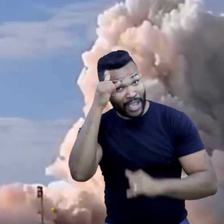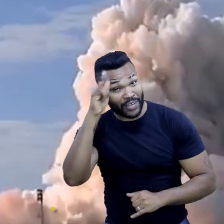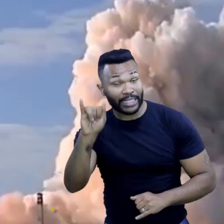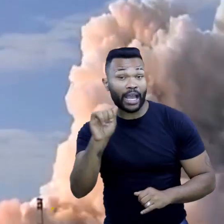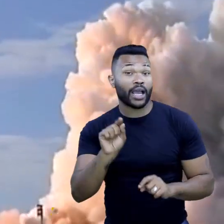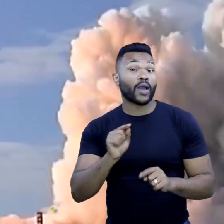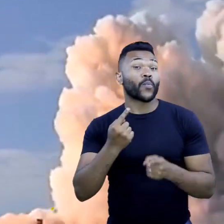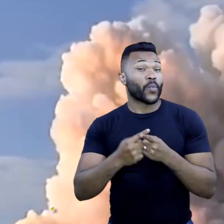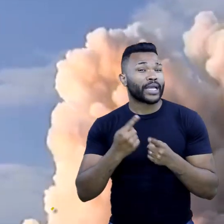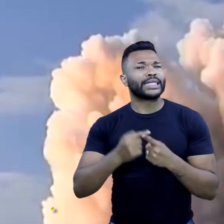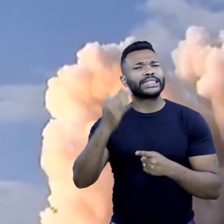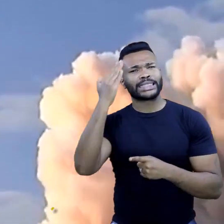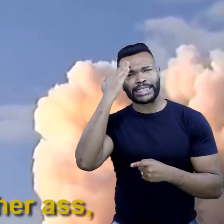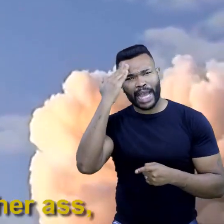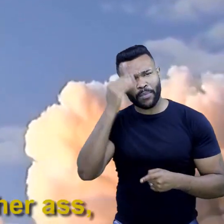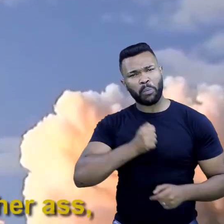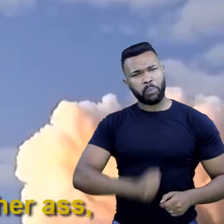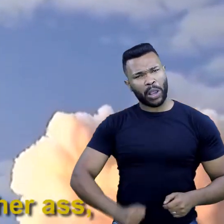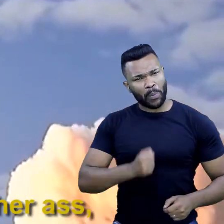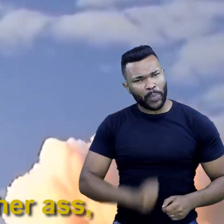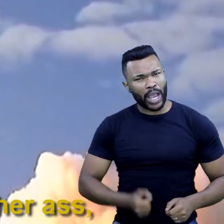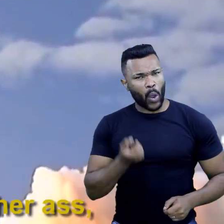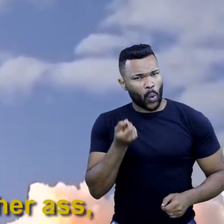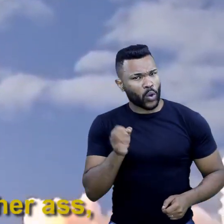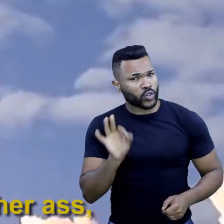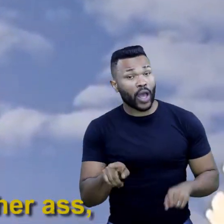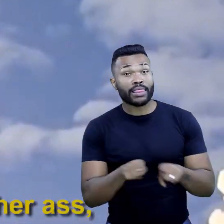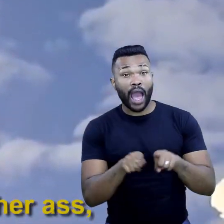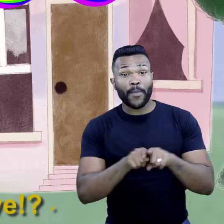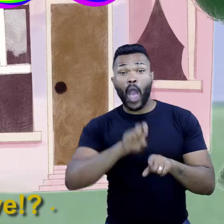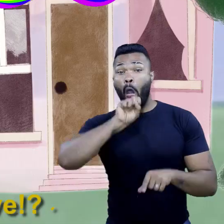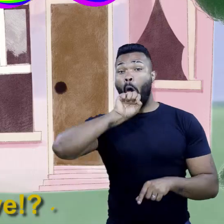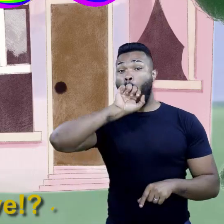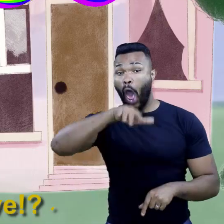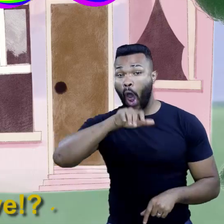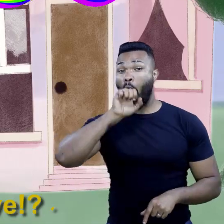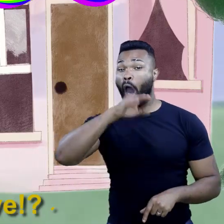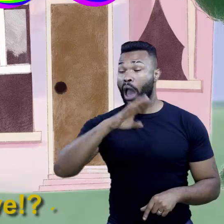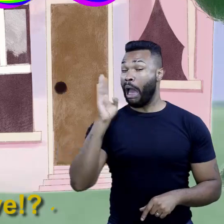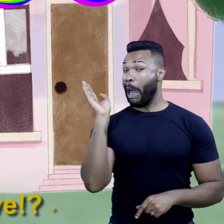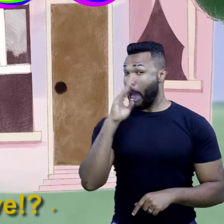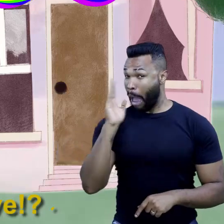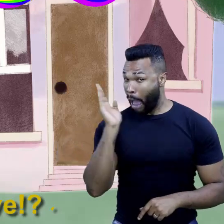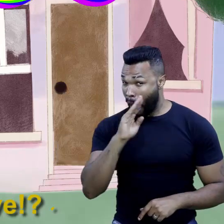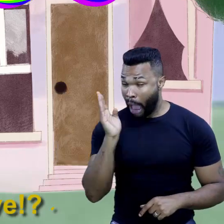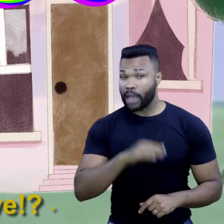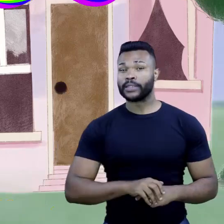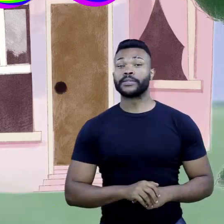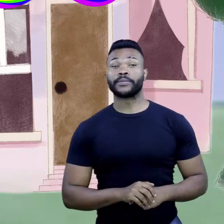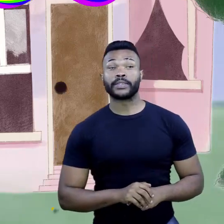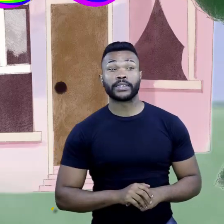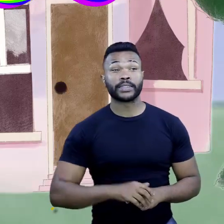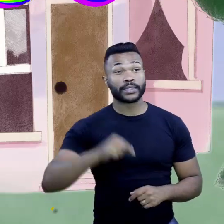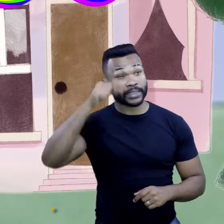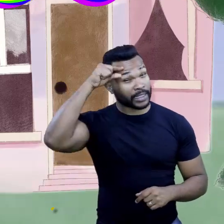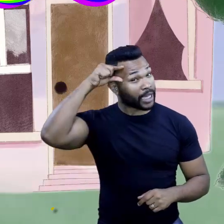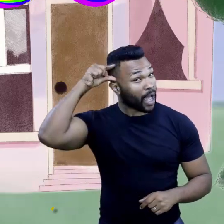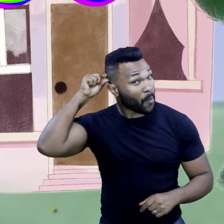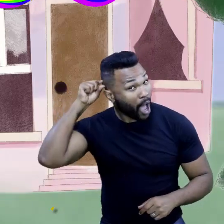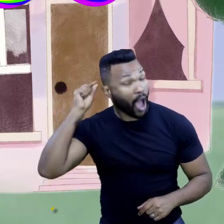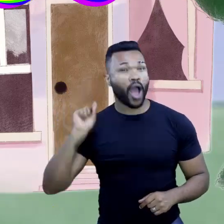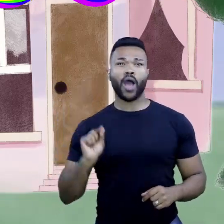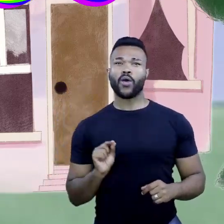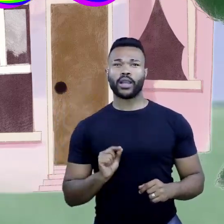mais vergonhas. Afinal, sabemos que ela não caga só pelo cu, né? Mas pela boca também, né, meu amor? Pau